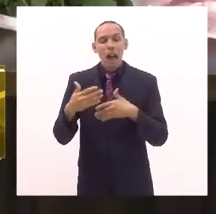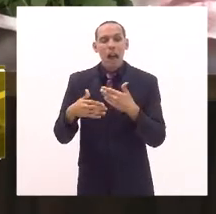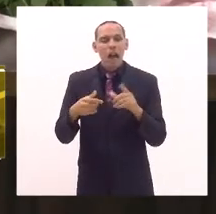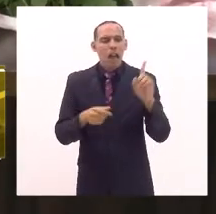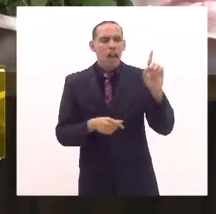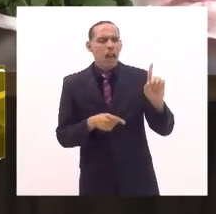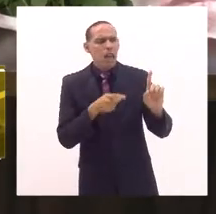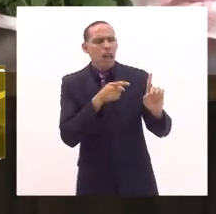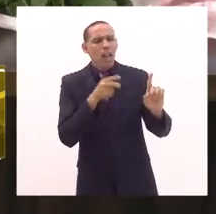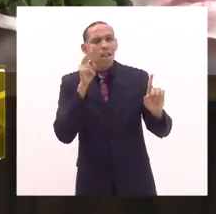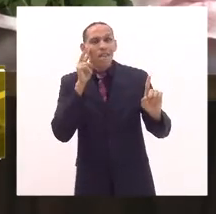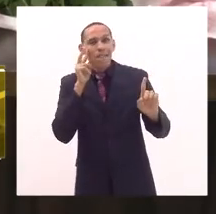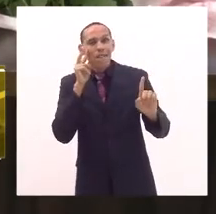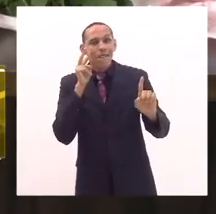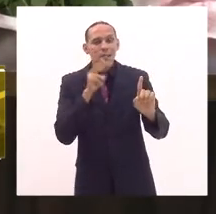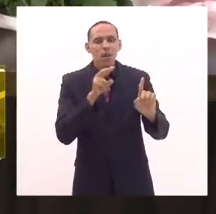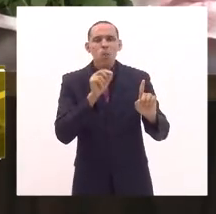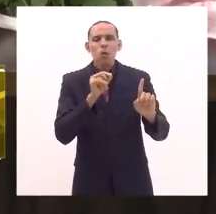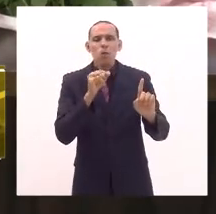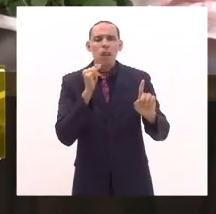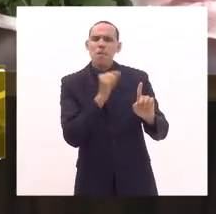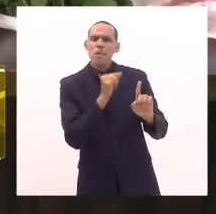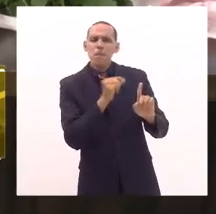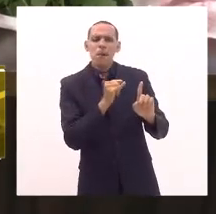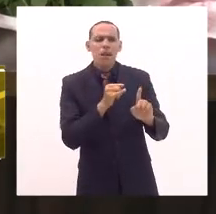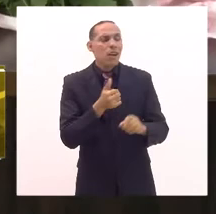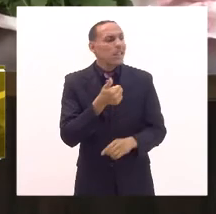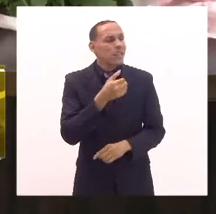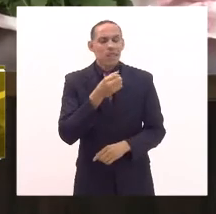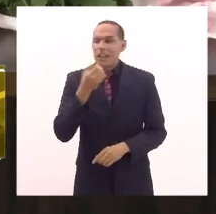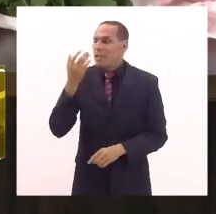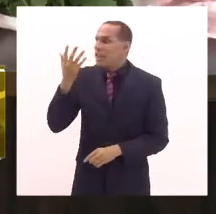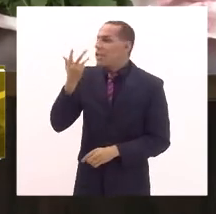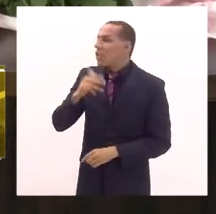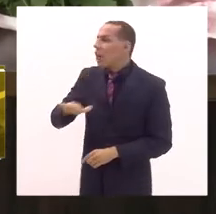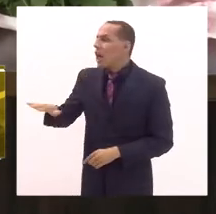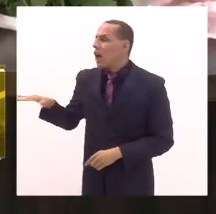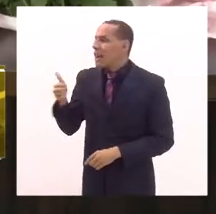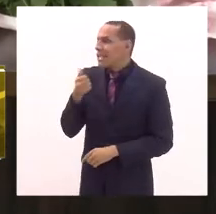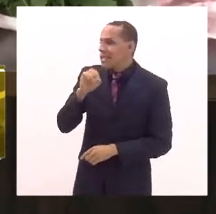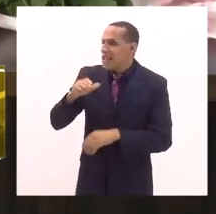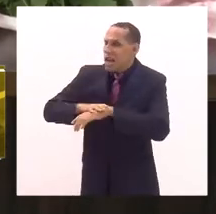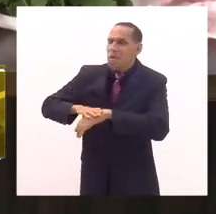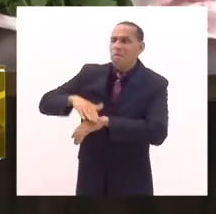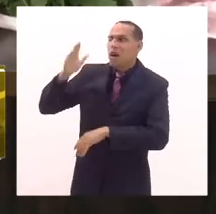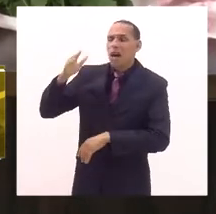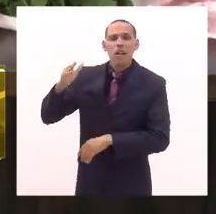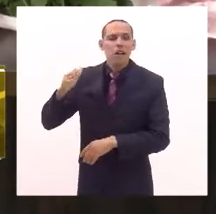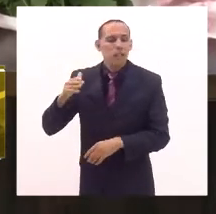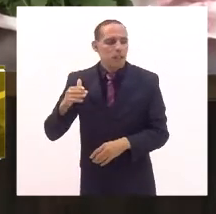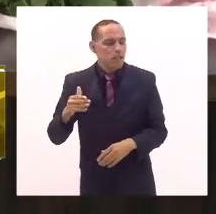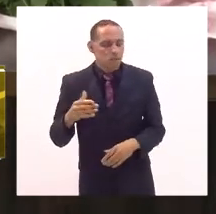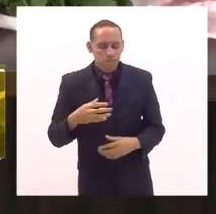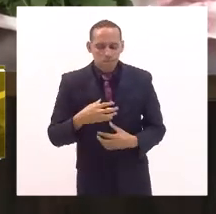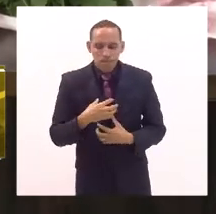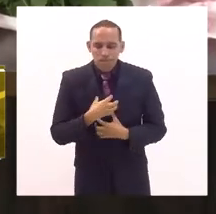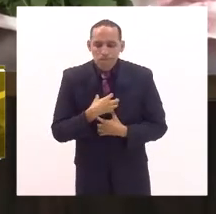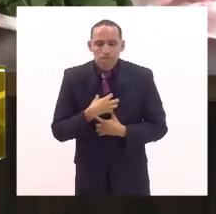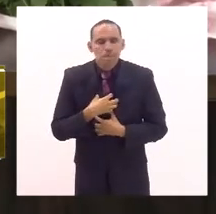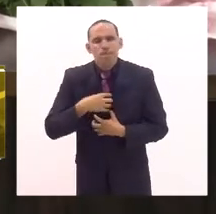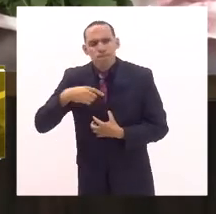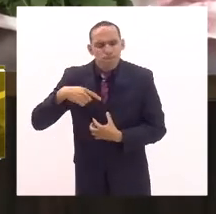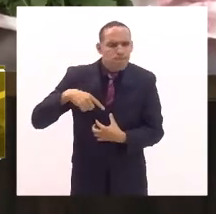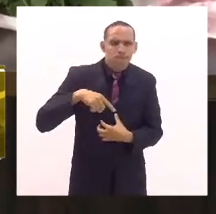que viu, falaram para ele que tinham 100 crianças, mais de 100 crianças ali, e ele realmente